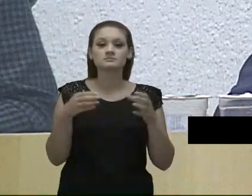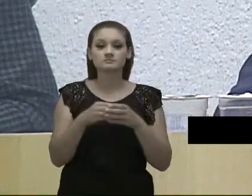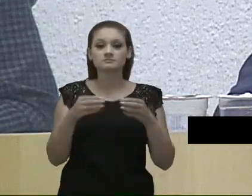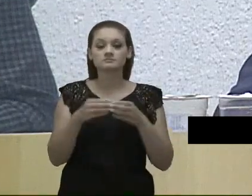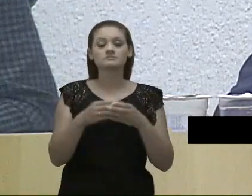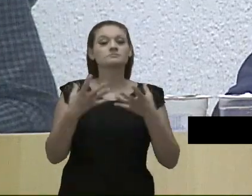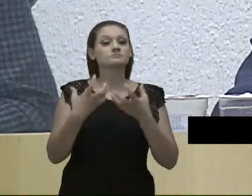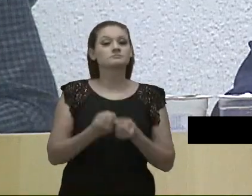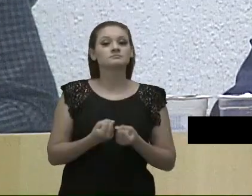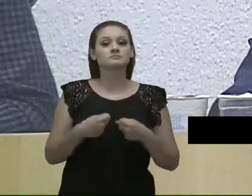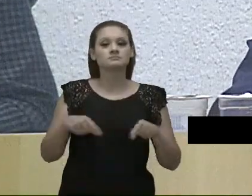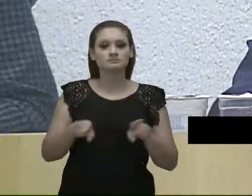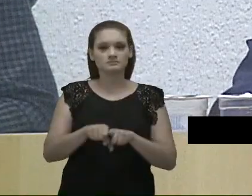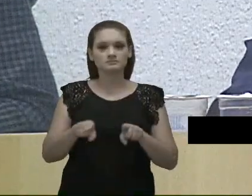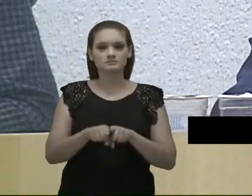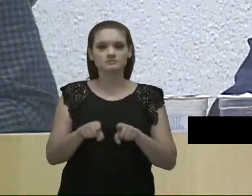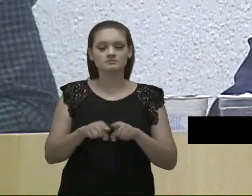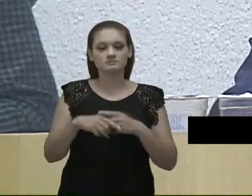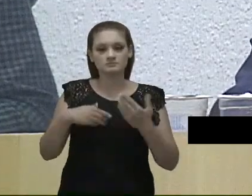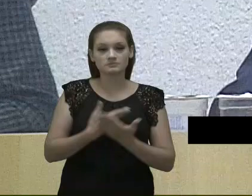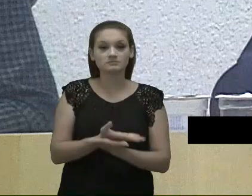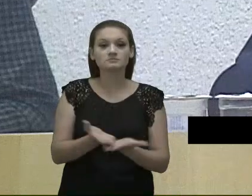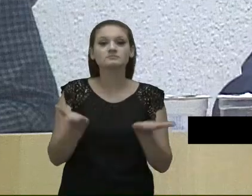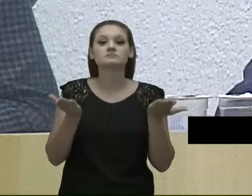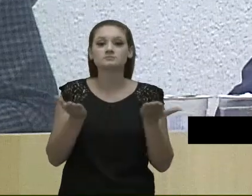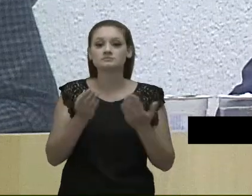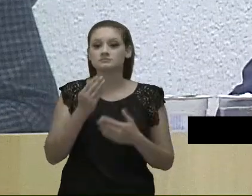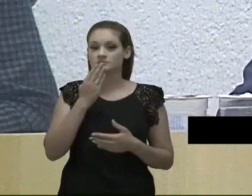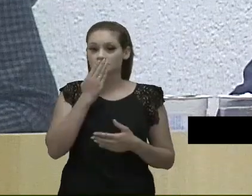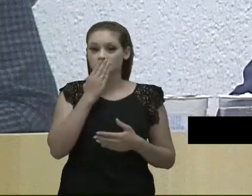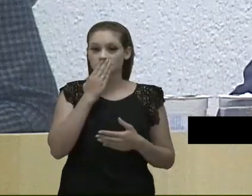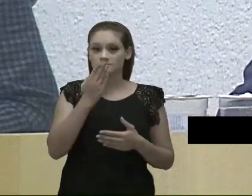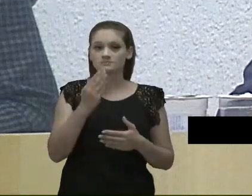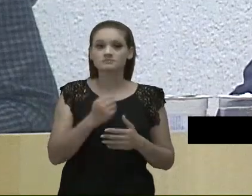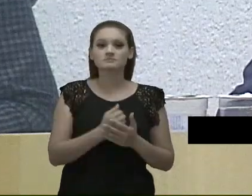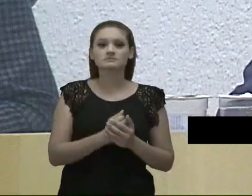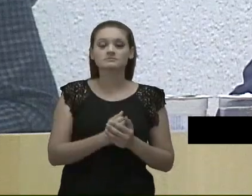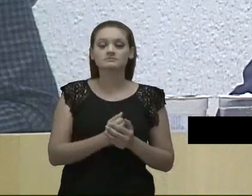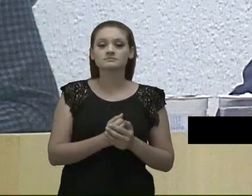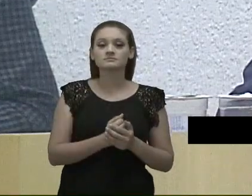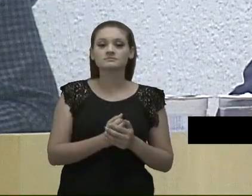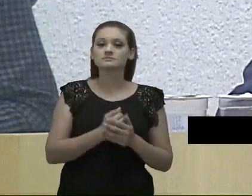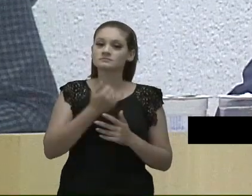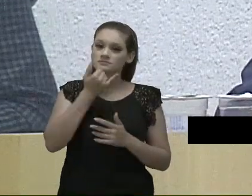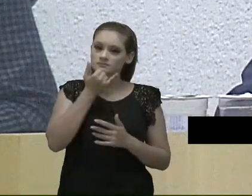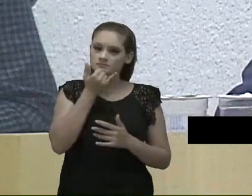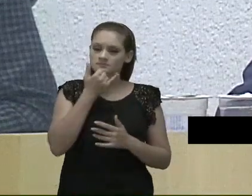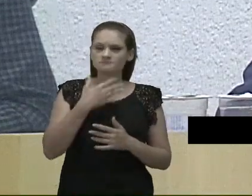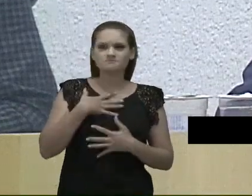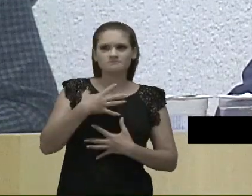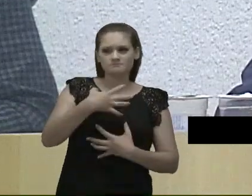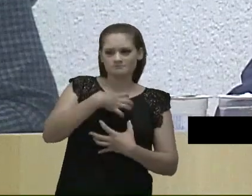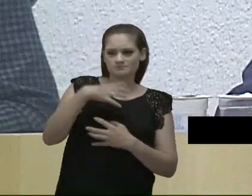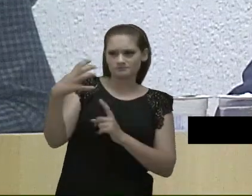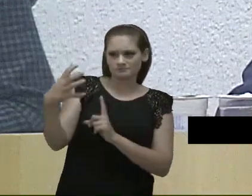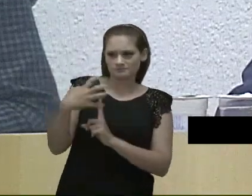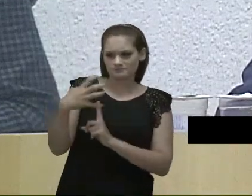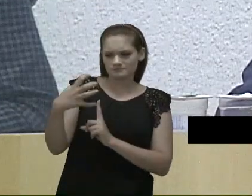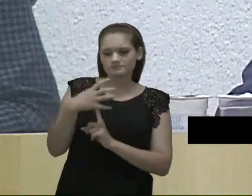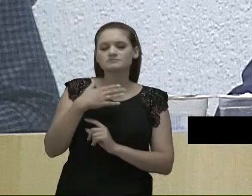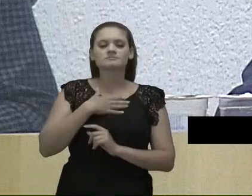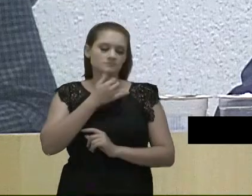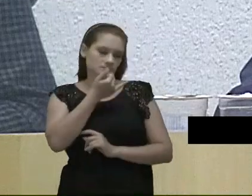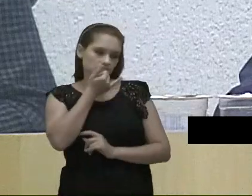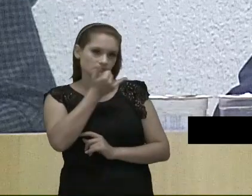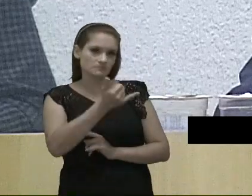deliberou. Então, publicamente, eu peço, se a senhora interpretou de uma forma intimidatória, constrangedora, a senhora me